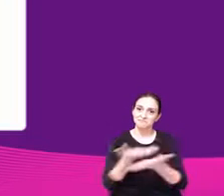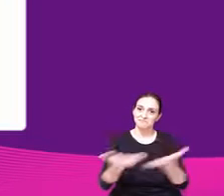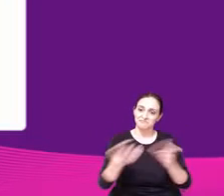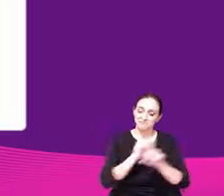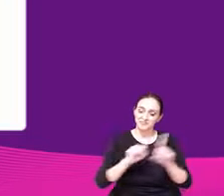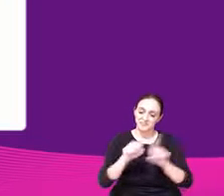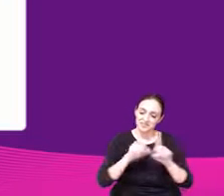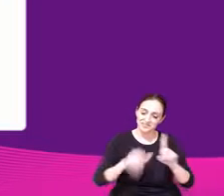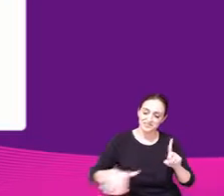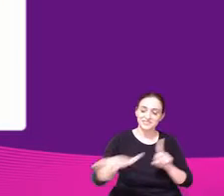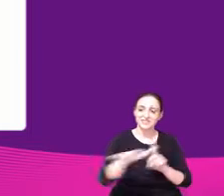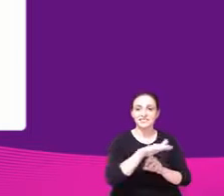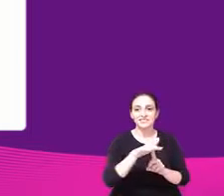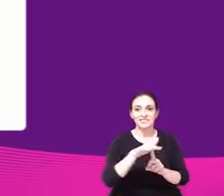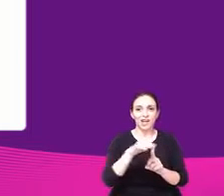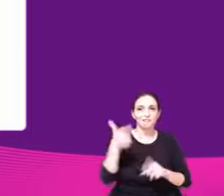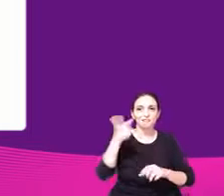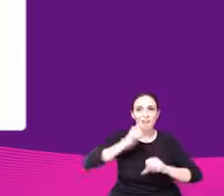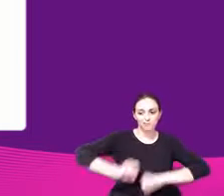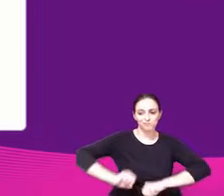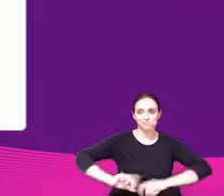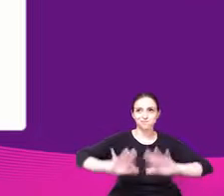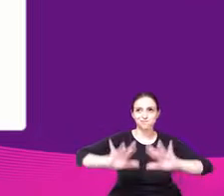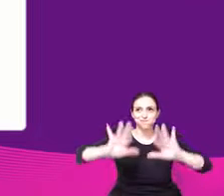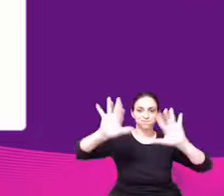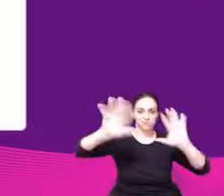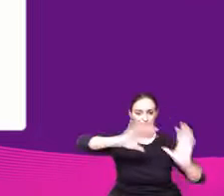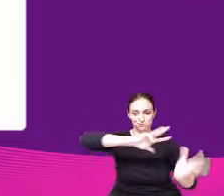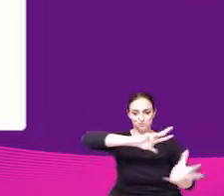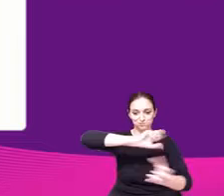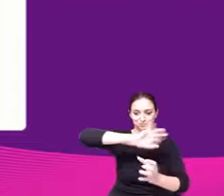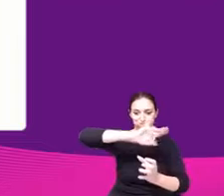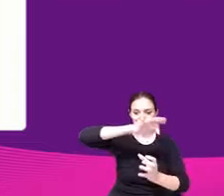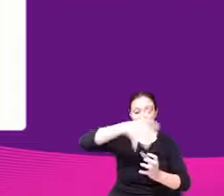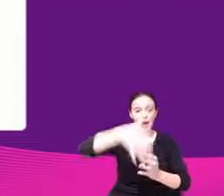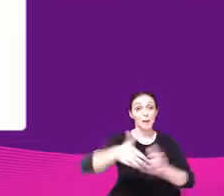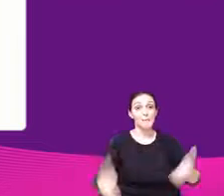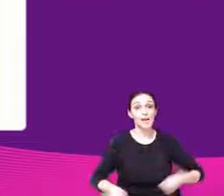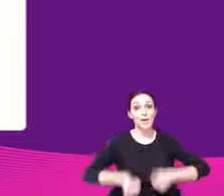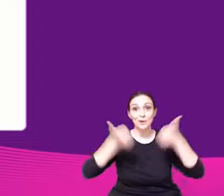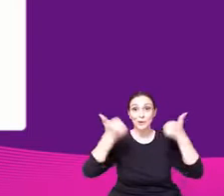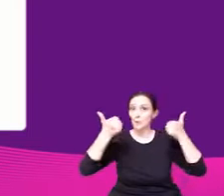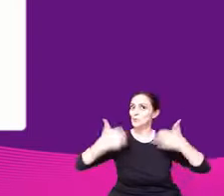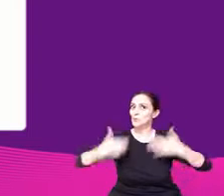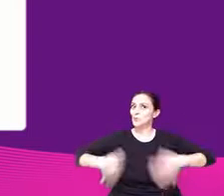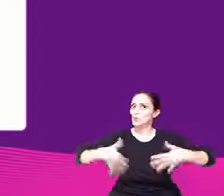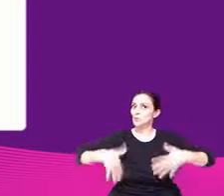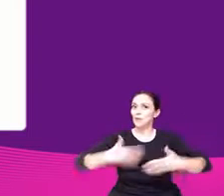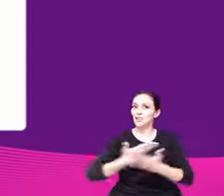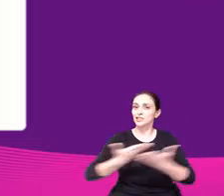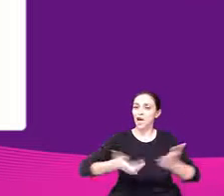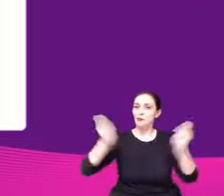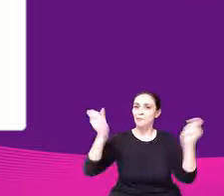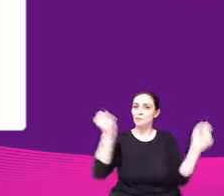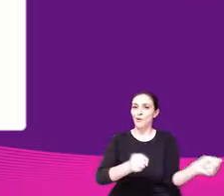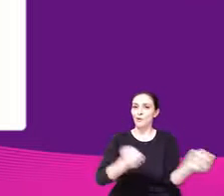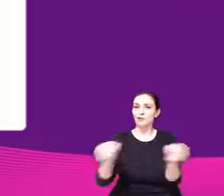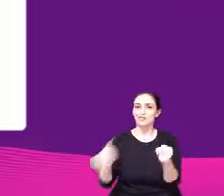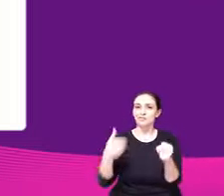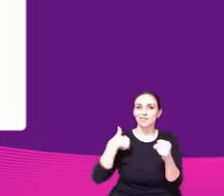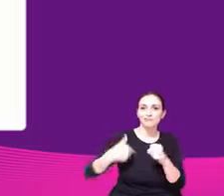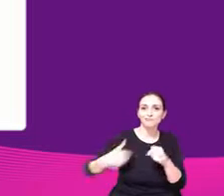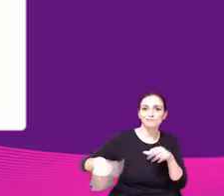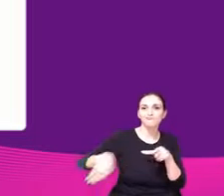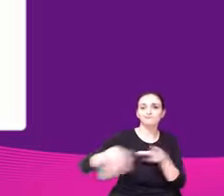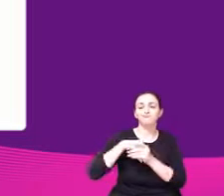de alcance global e que tem melhorado muito né, o seu poder de implementação a partir